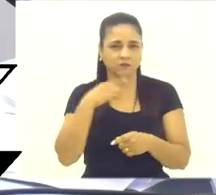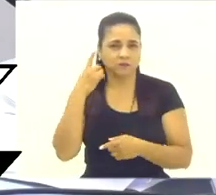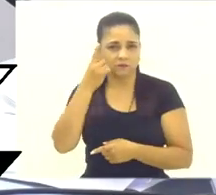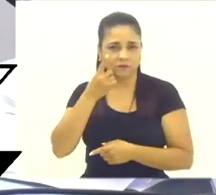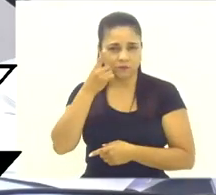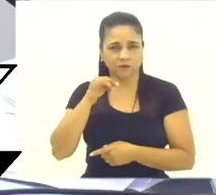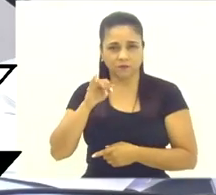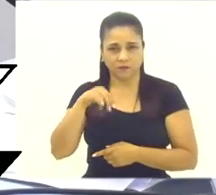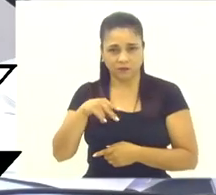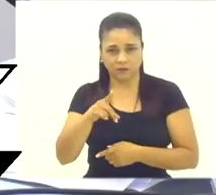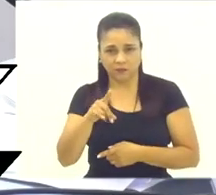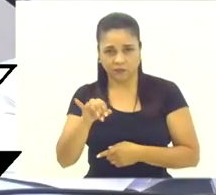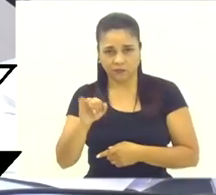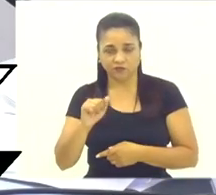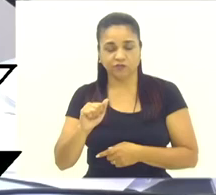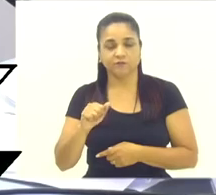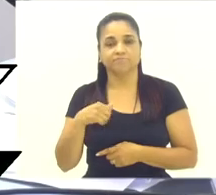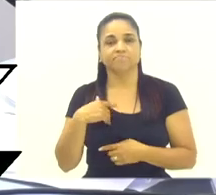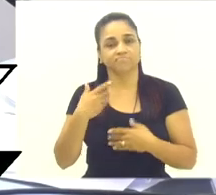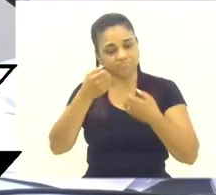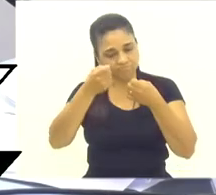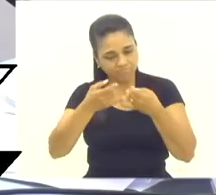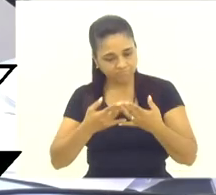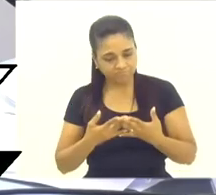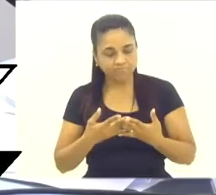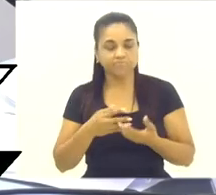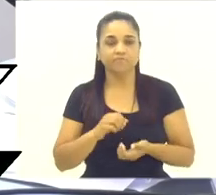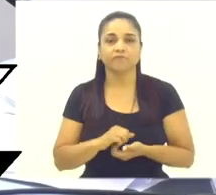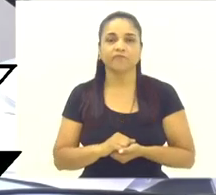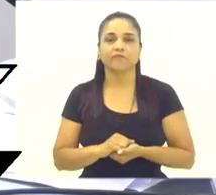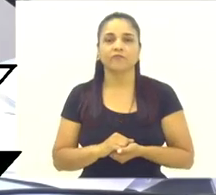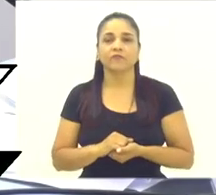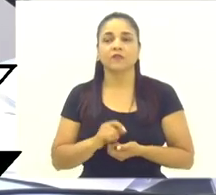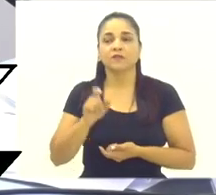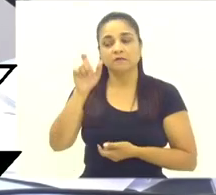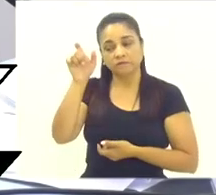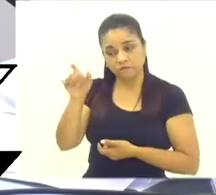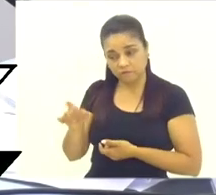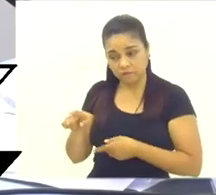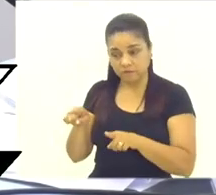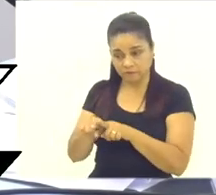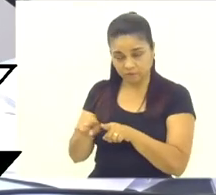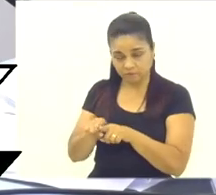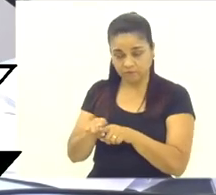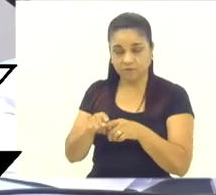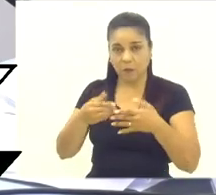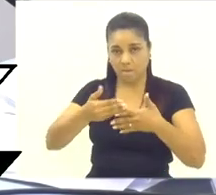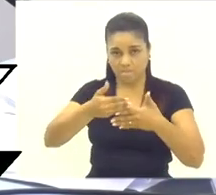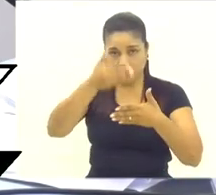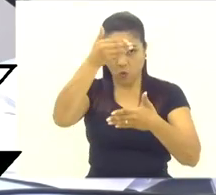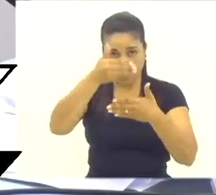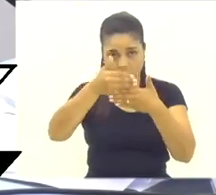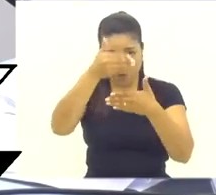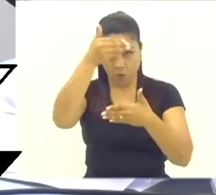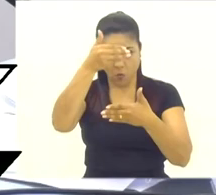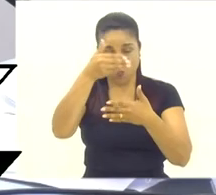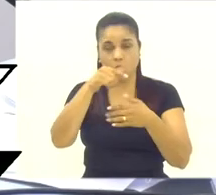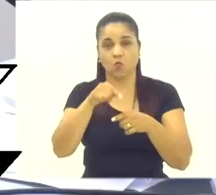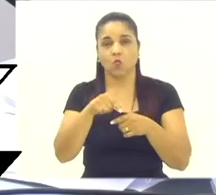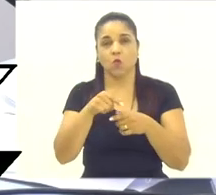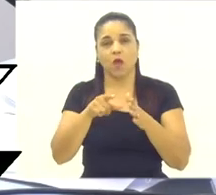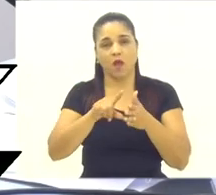é que levantou e porque a senhora também botou ali na tela é